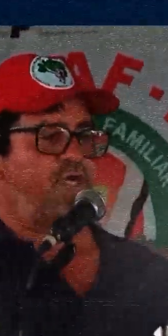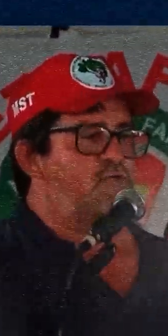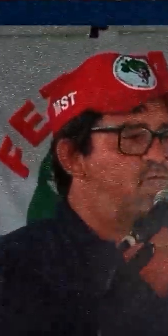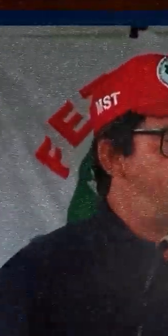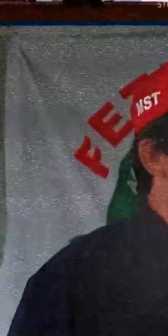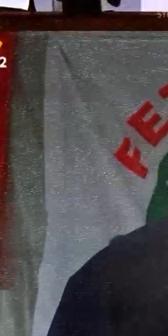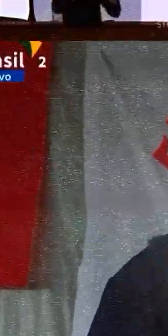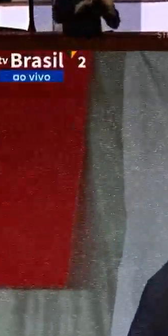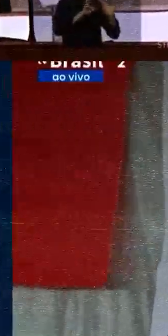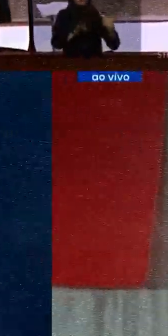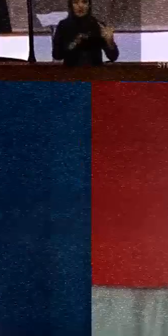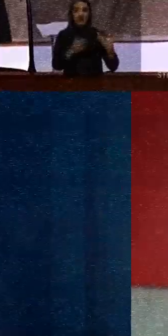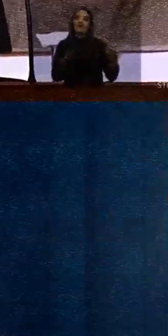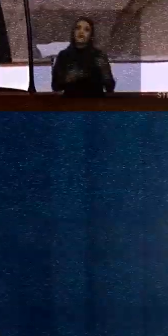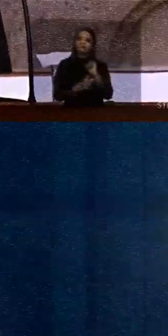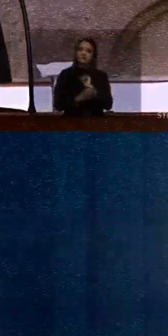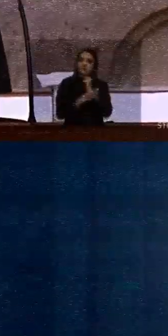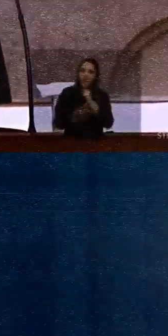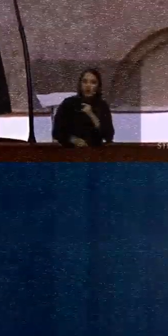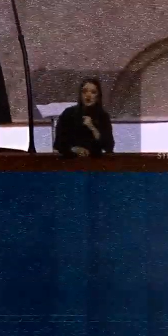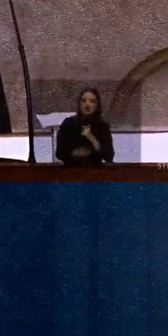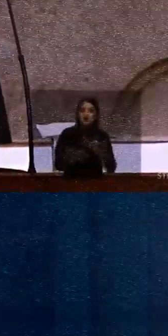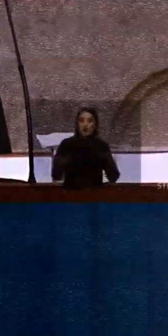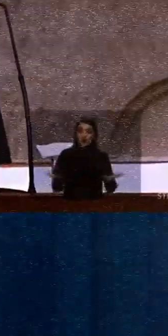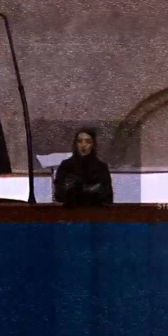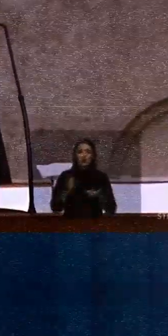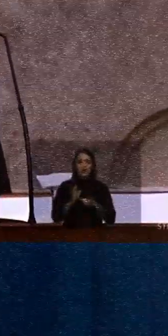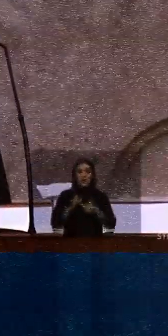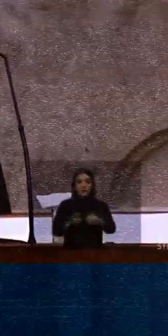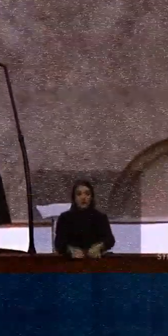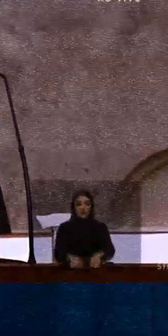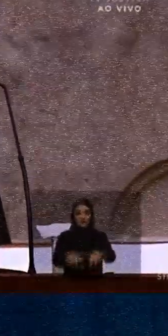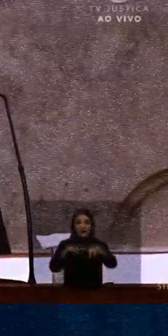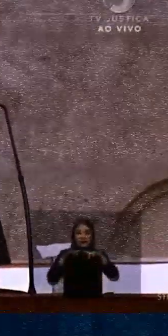ganhamos o governo federal. Reconstruído